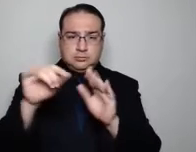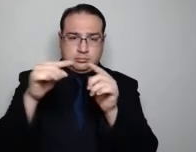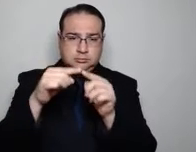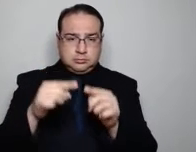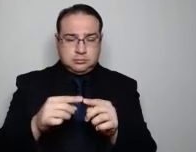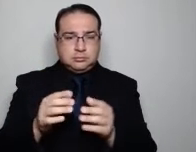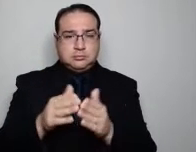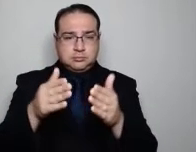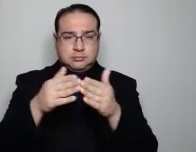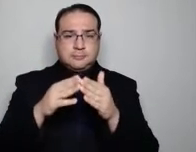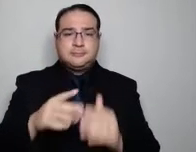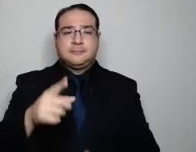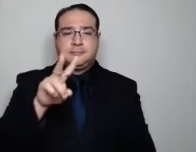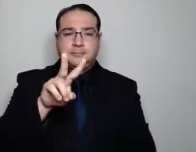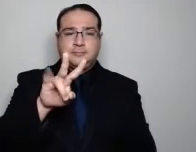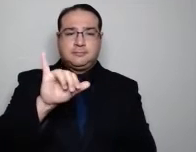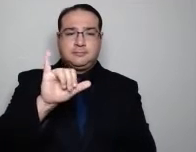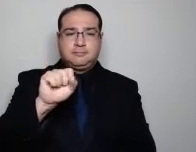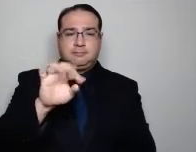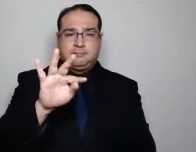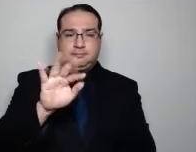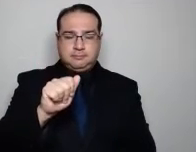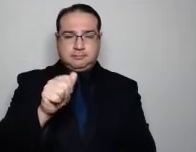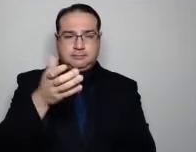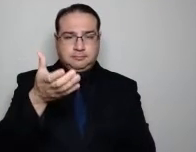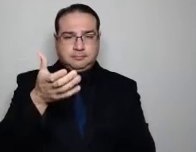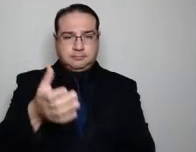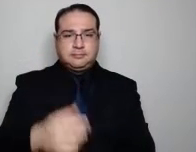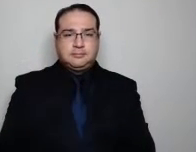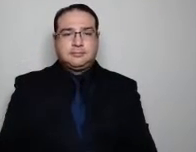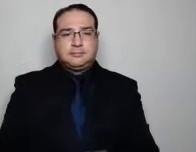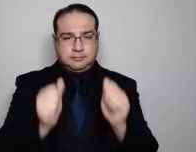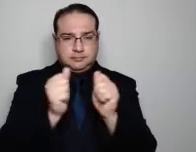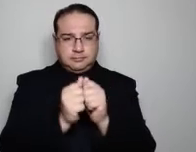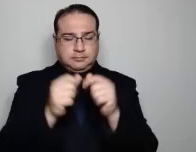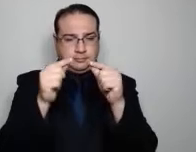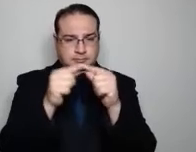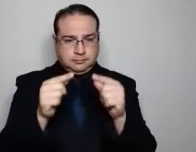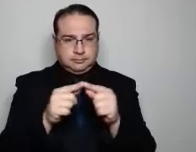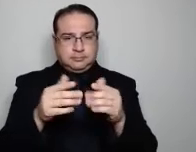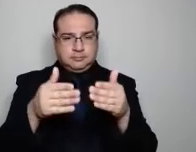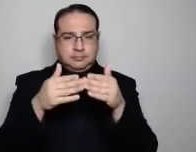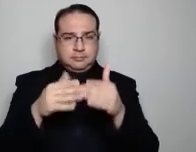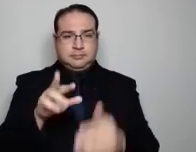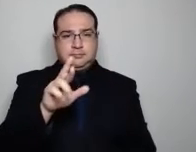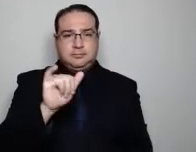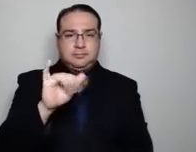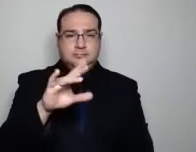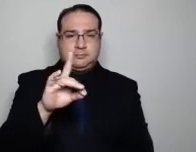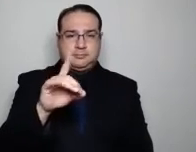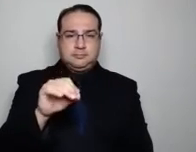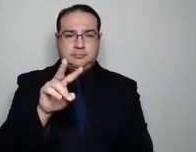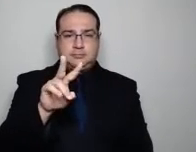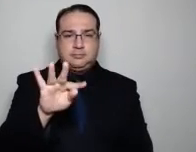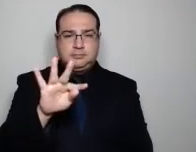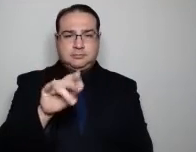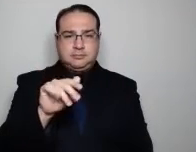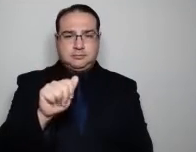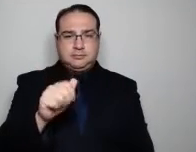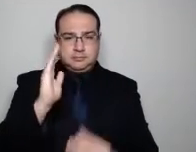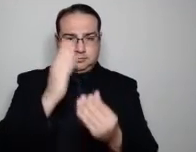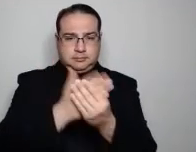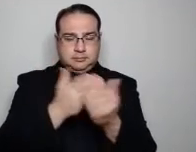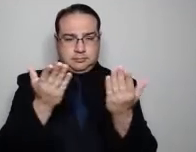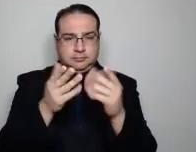vista, que ele consignasse. Está consignado. Vista, doutor Ricardo Tinoco. Os processos agora, esbadou,